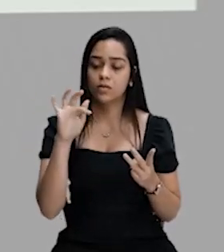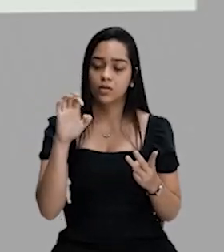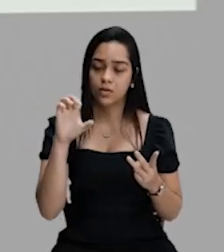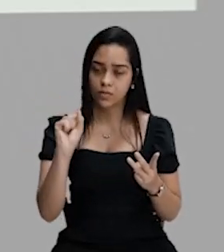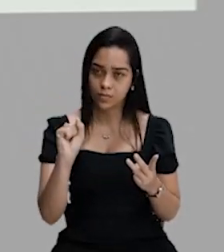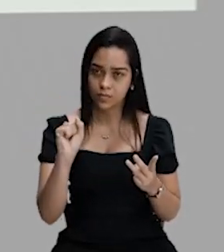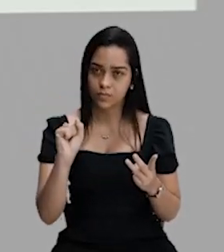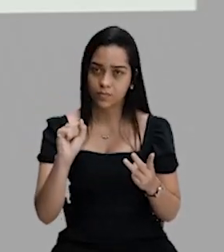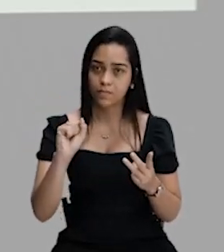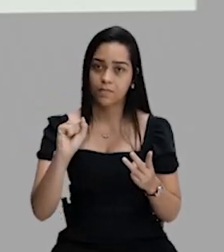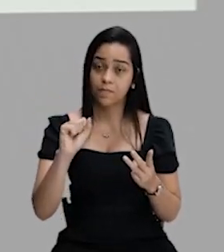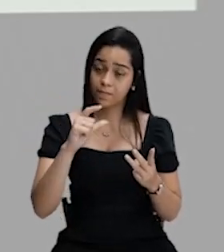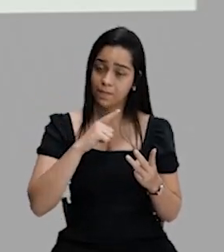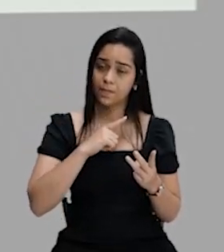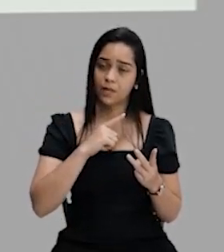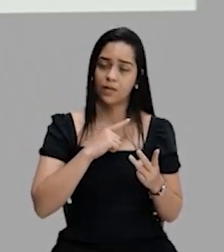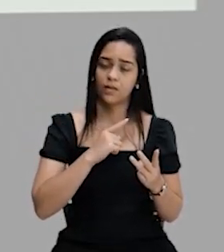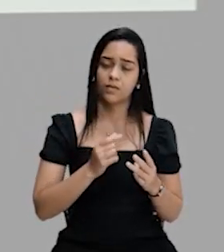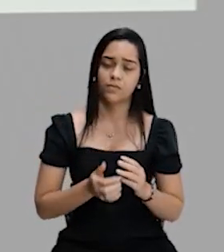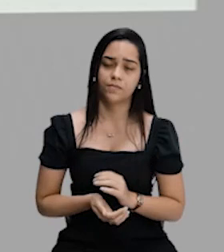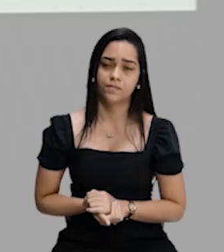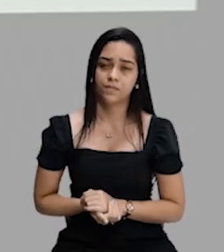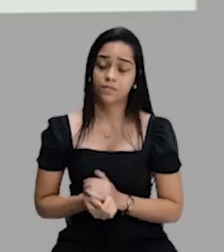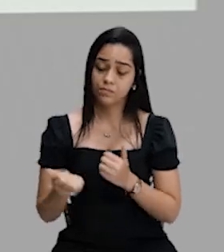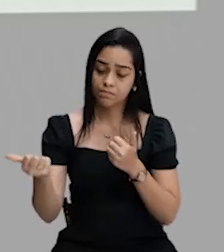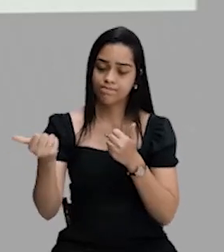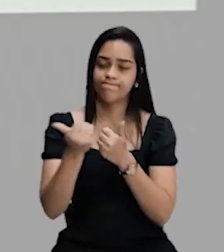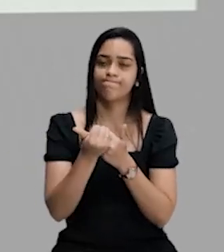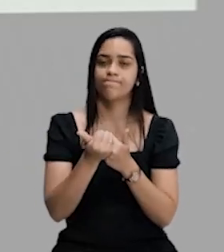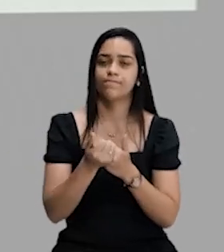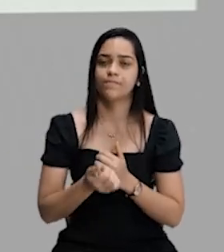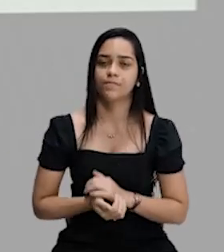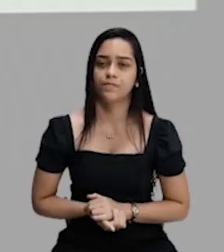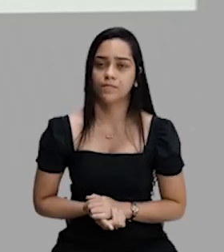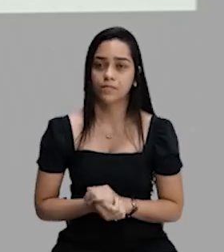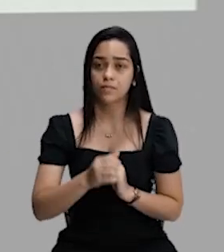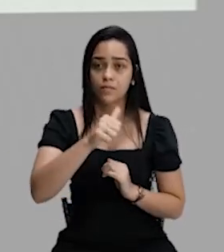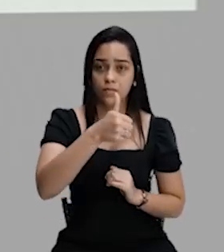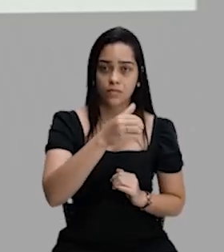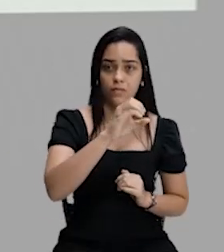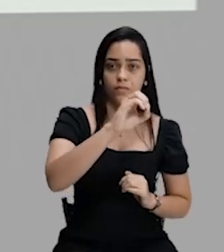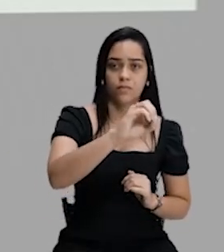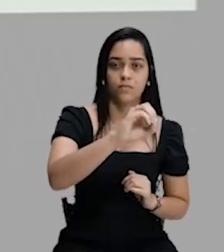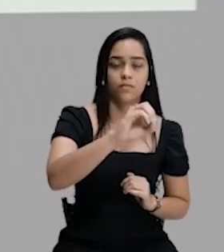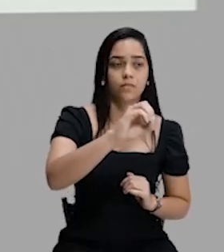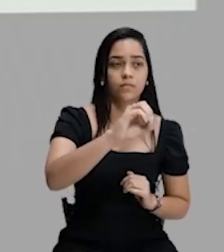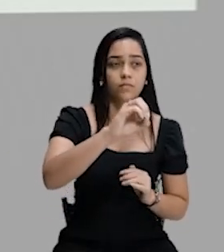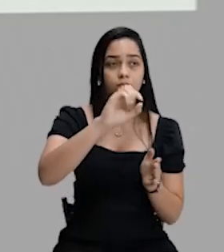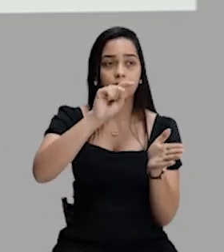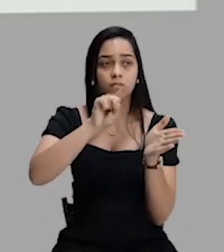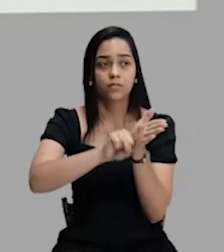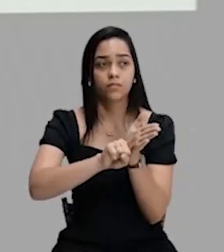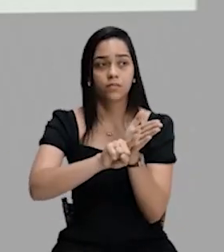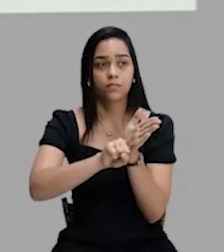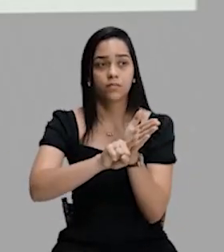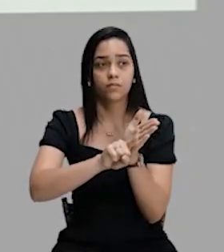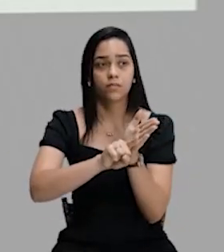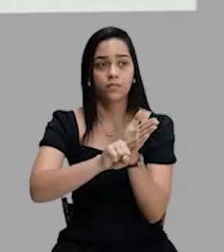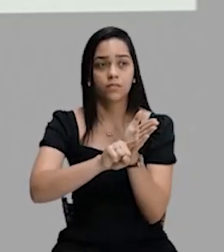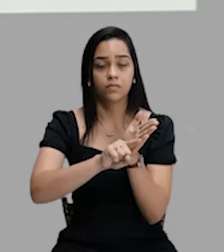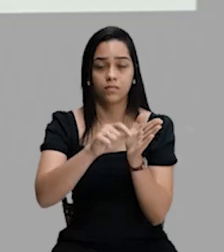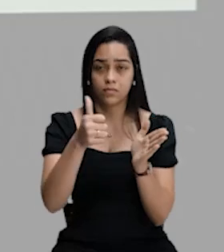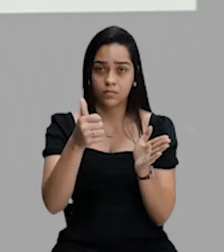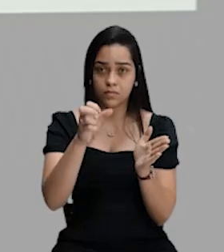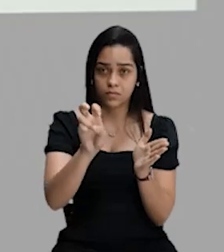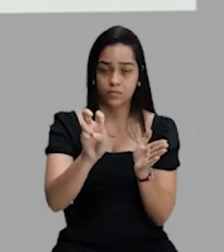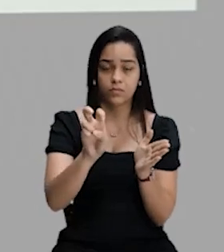que esse polígono tem Tá então vamos substituir a ficar 10 menos aresta